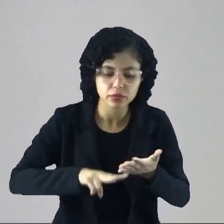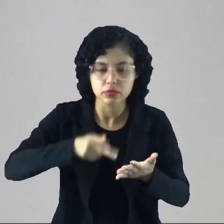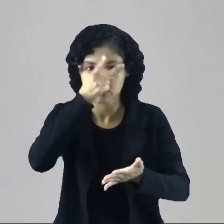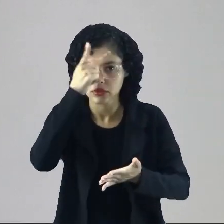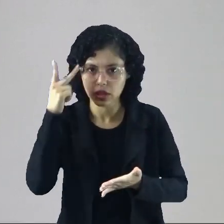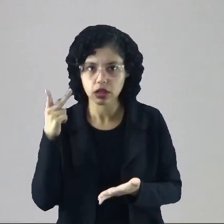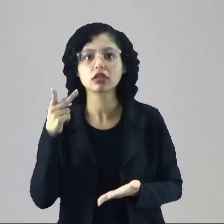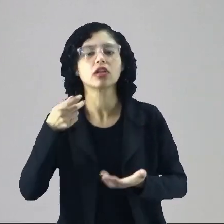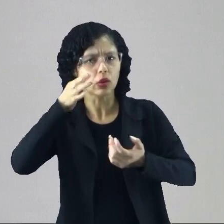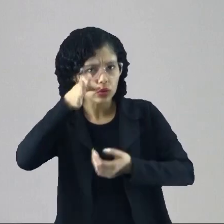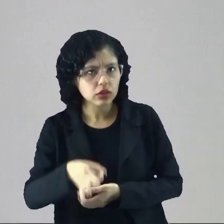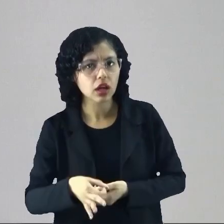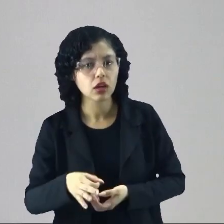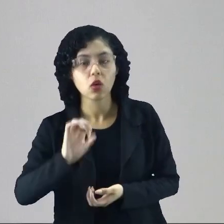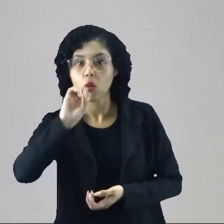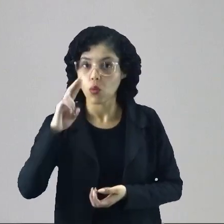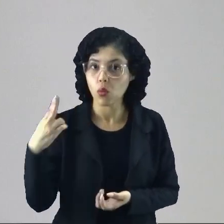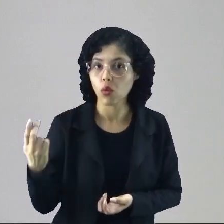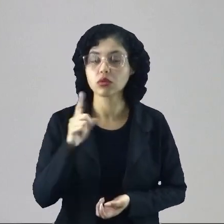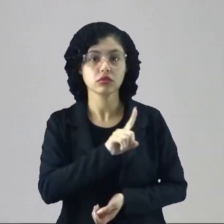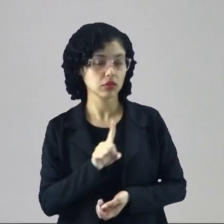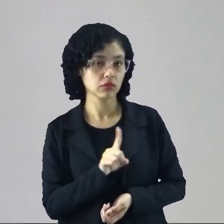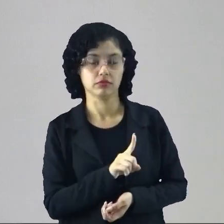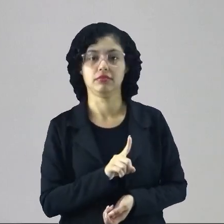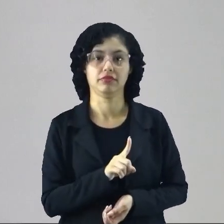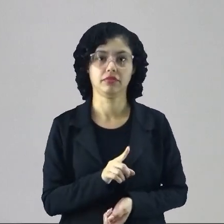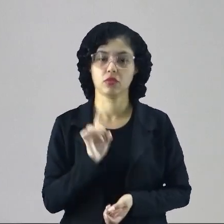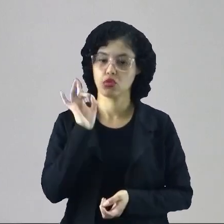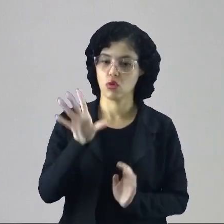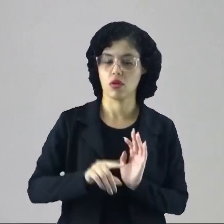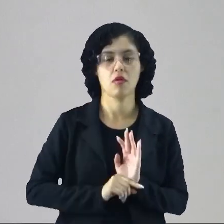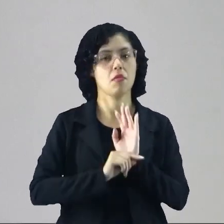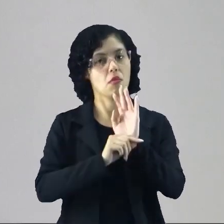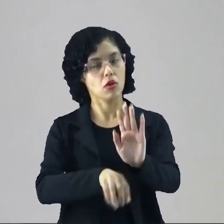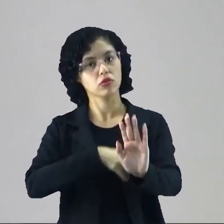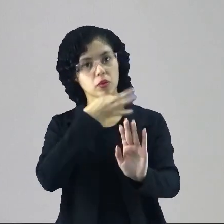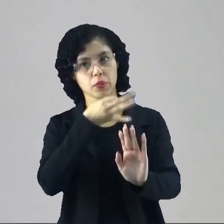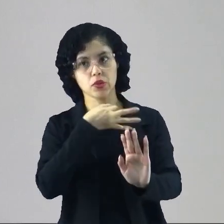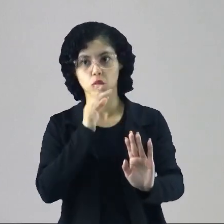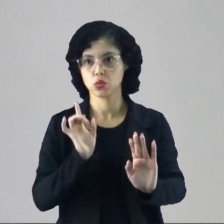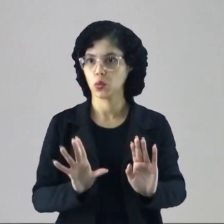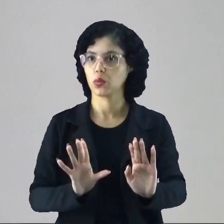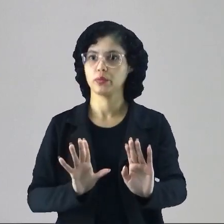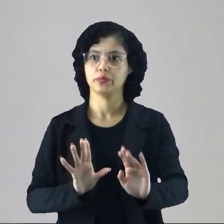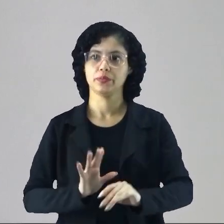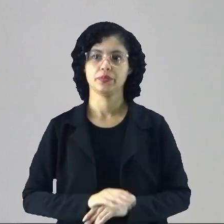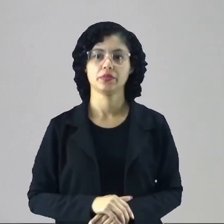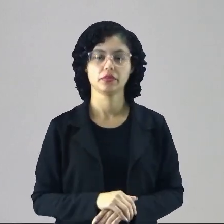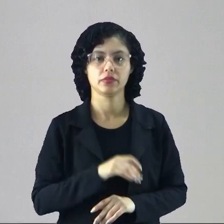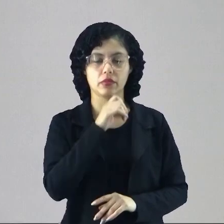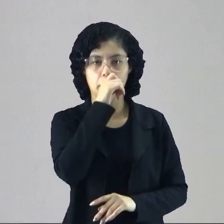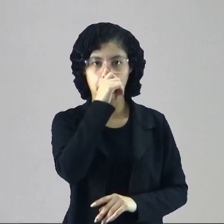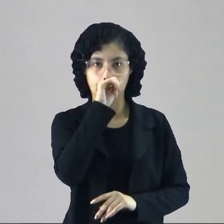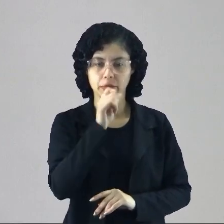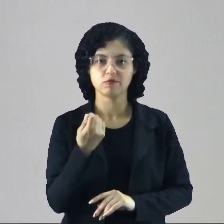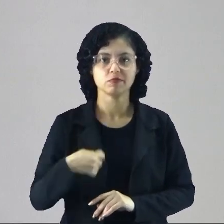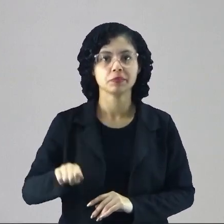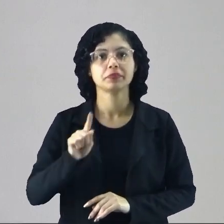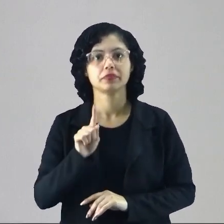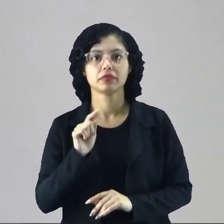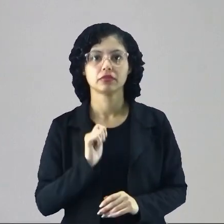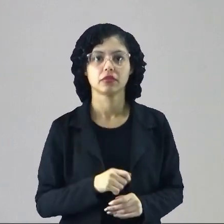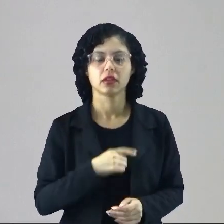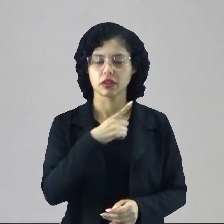que você vai usar na sua redação e o outro não o outro apenas vai expor ali os conceitos né Sem